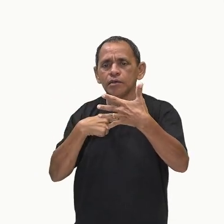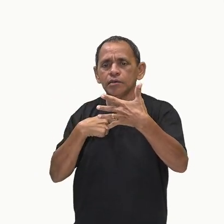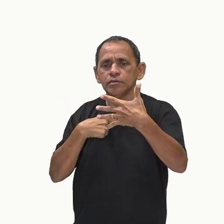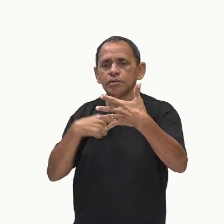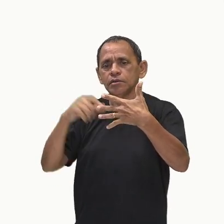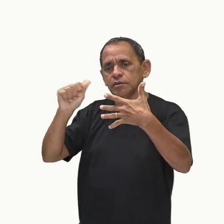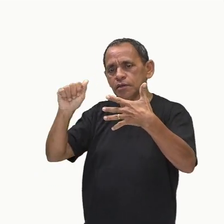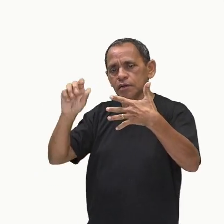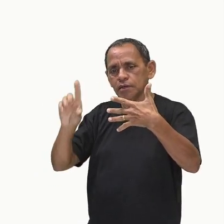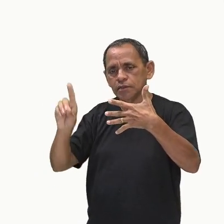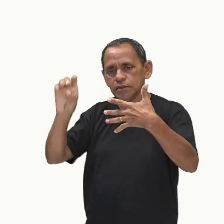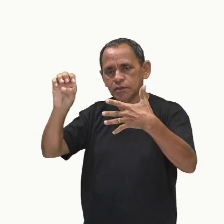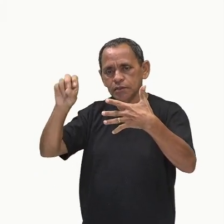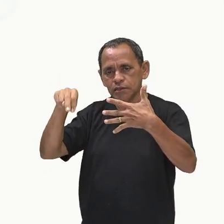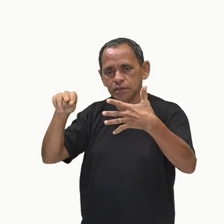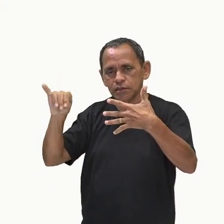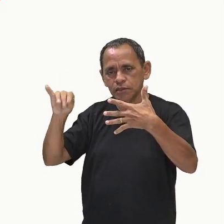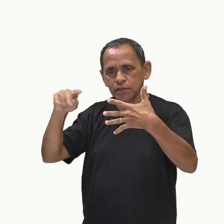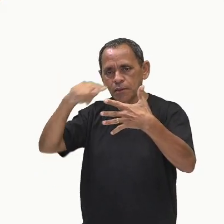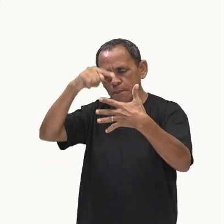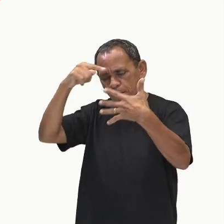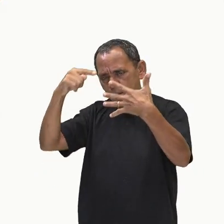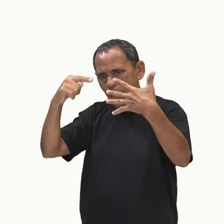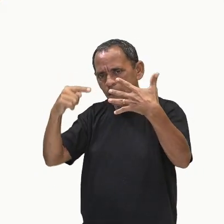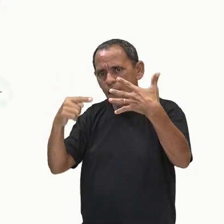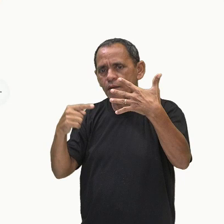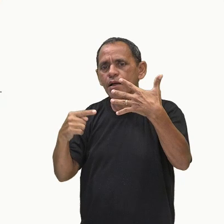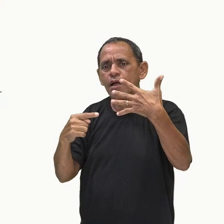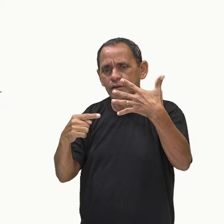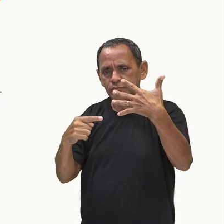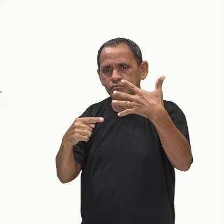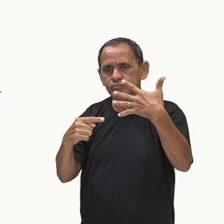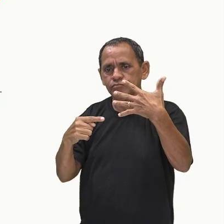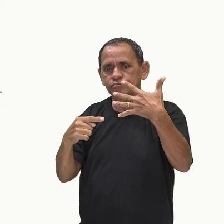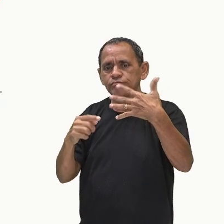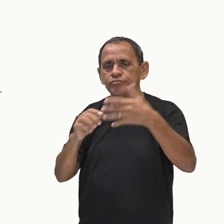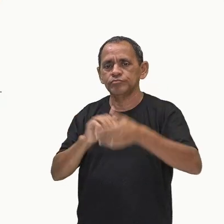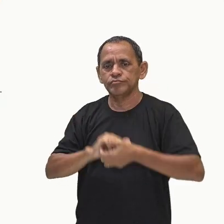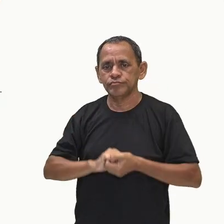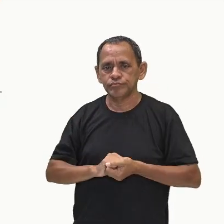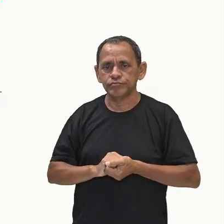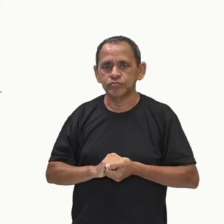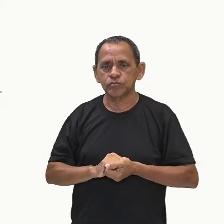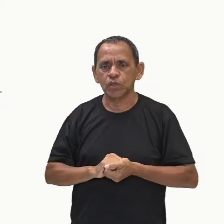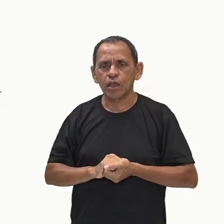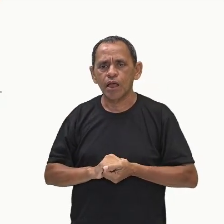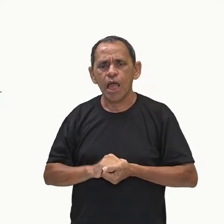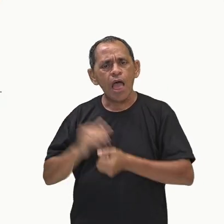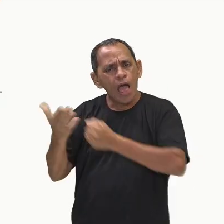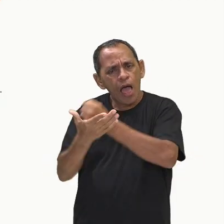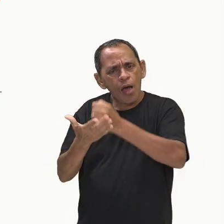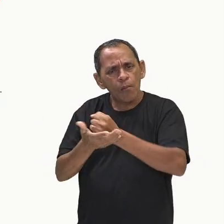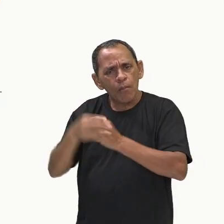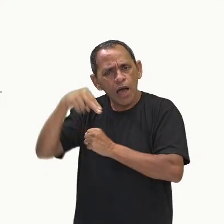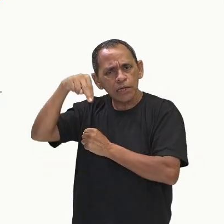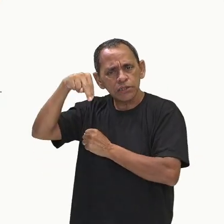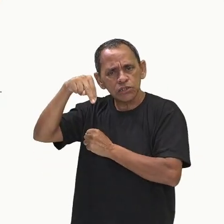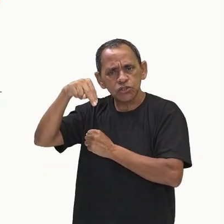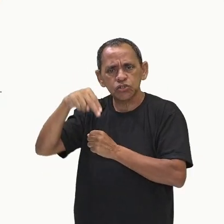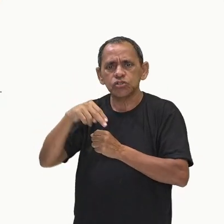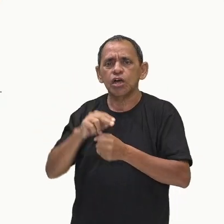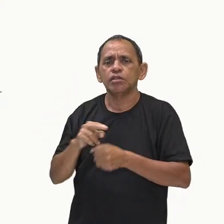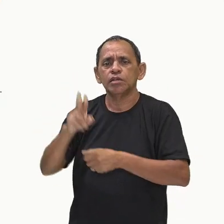adenina, guanina, citosina e timina. As bases nitrogenadas do